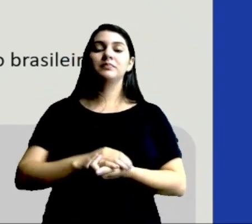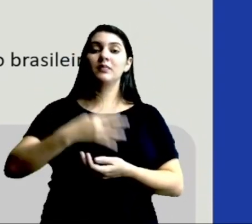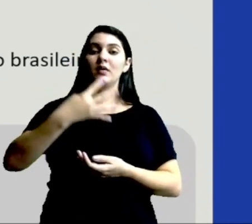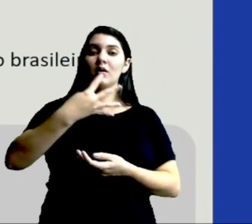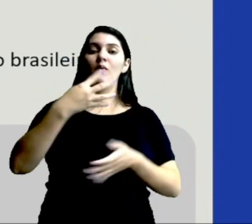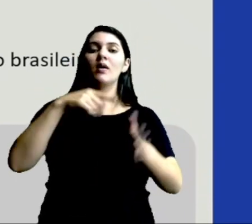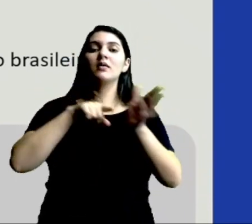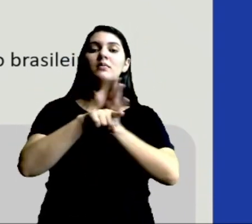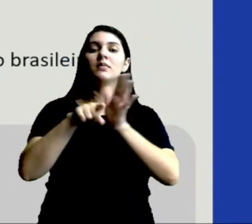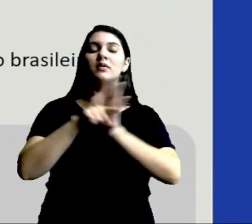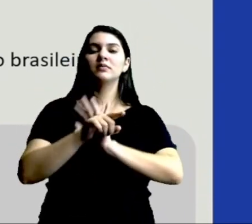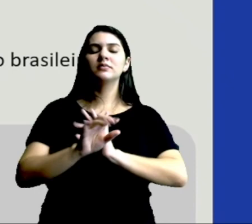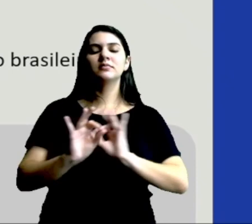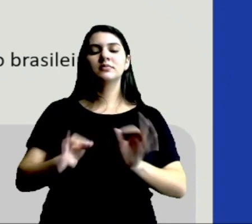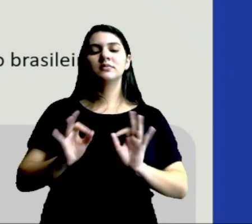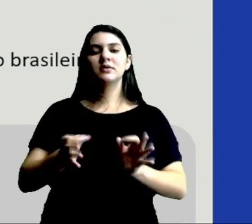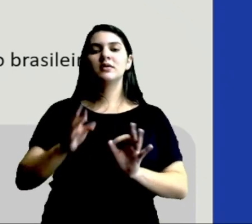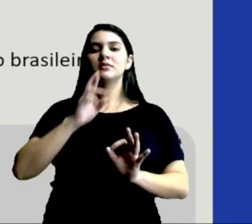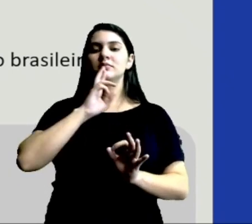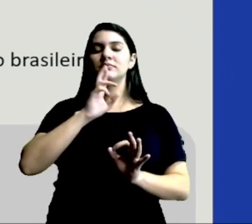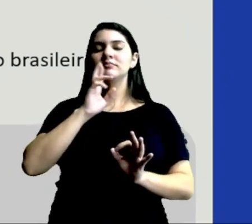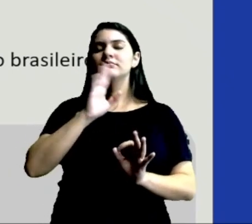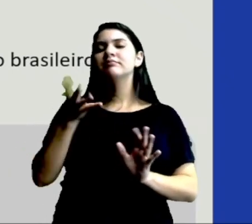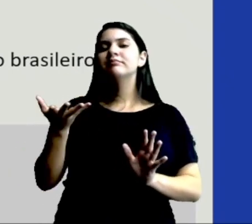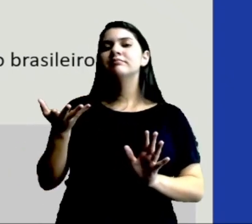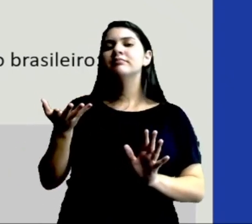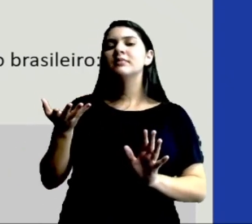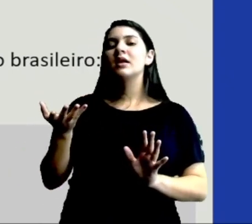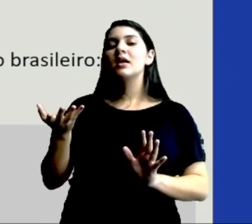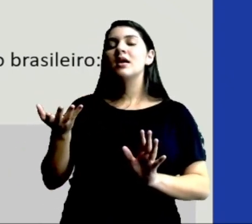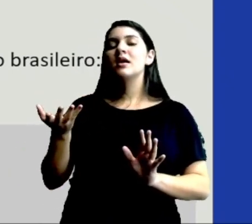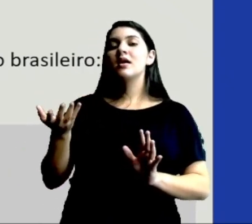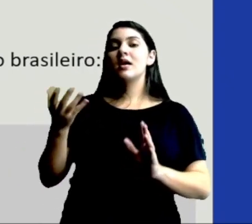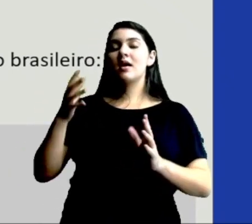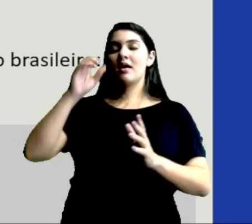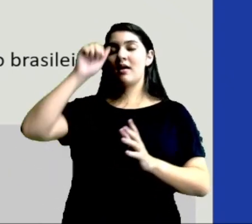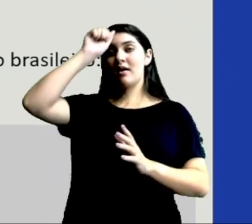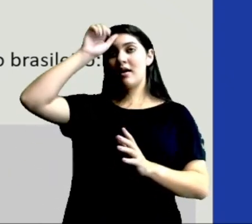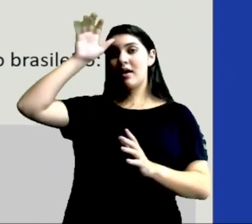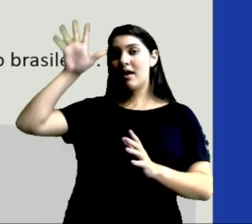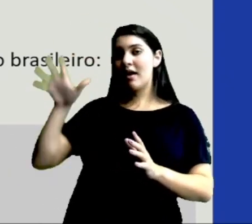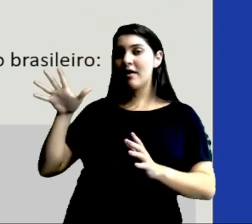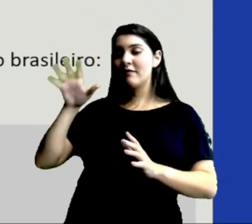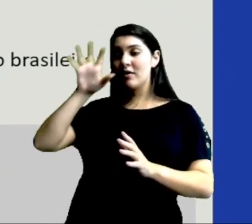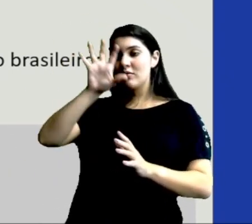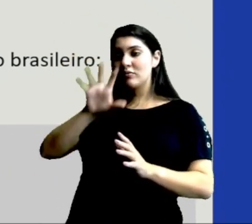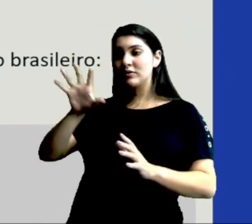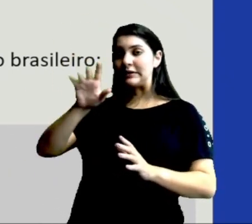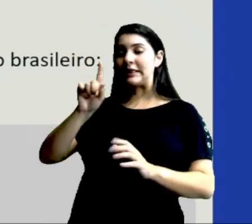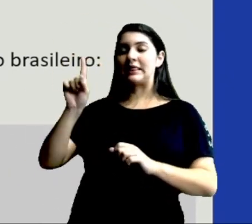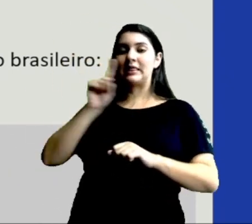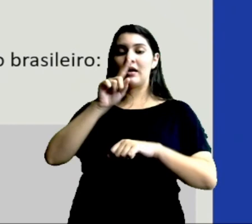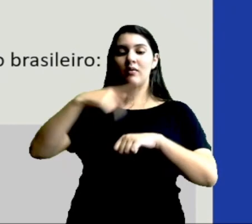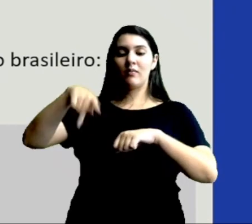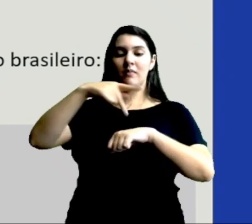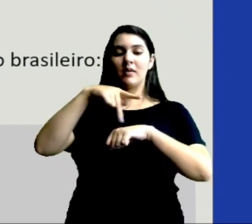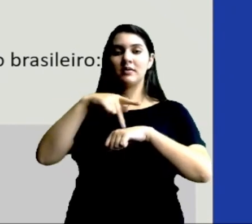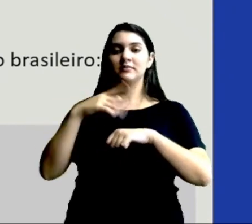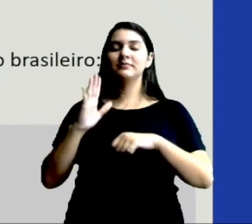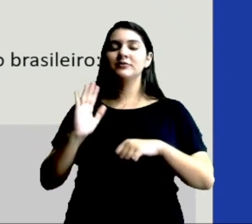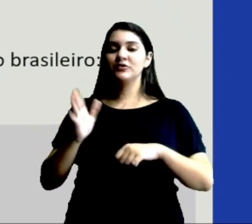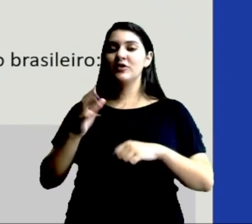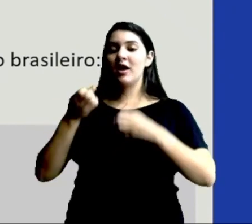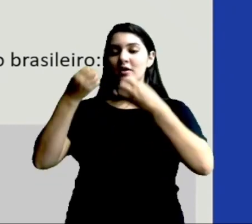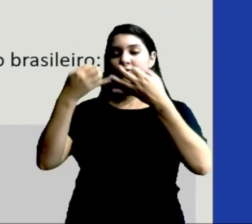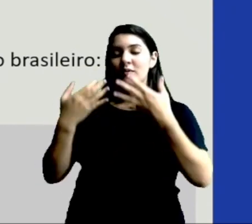Quarto quesito. É correto dizer que a África é um continente e não um país? Ou seja, eu falei isso logo